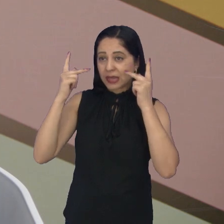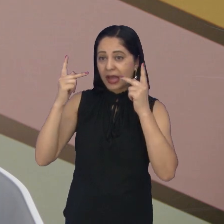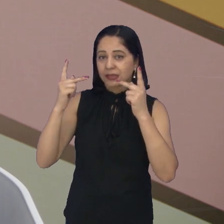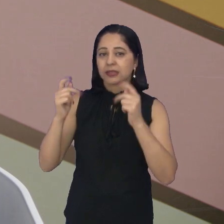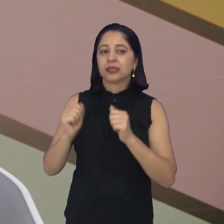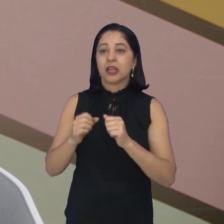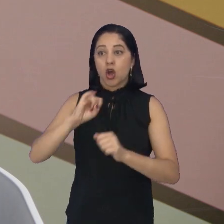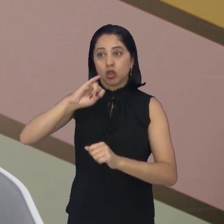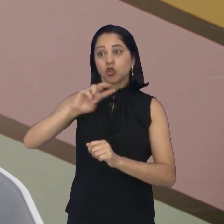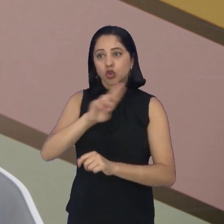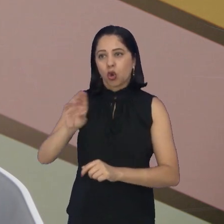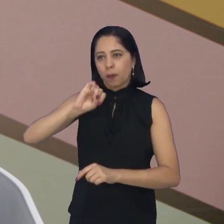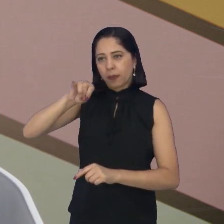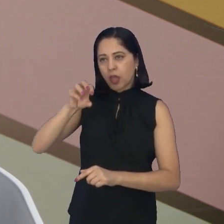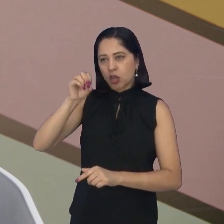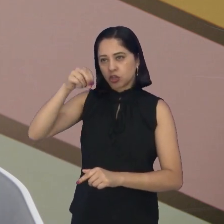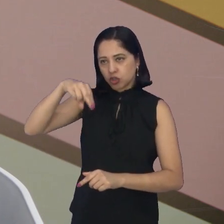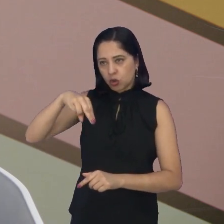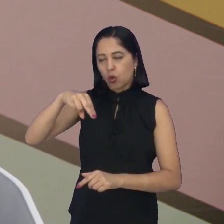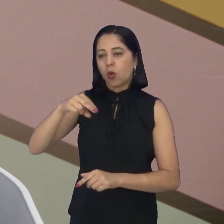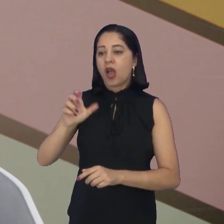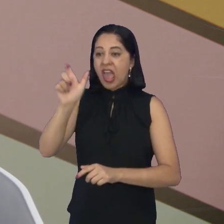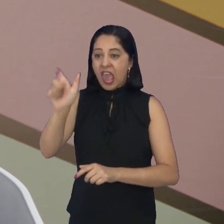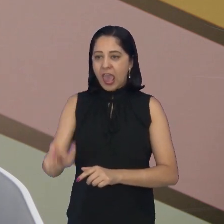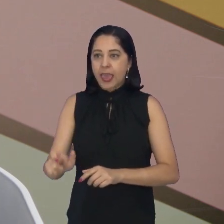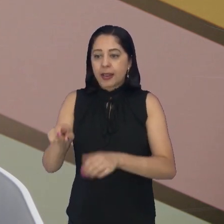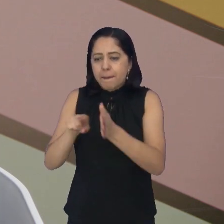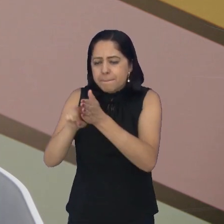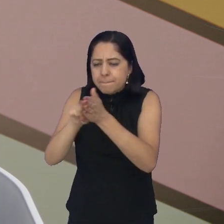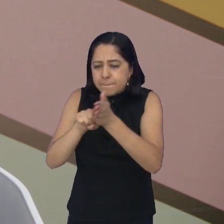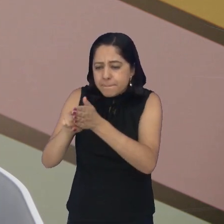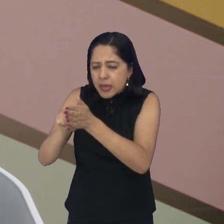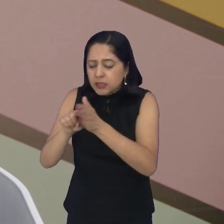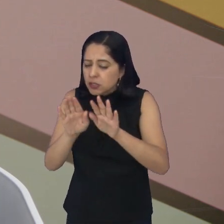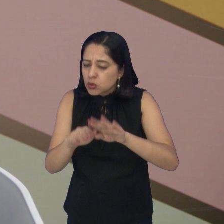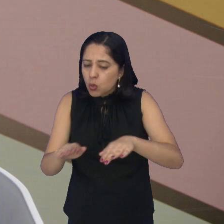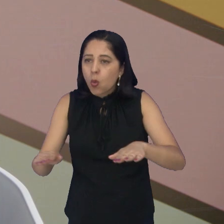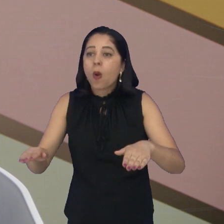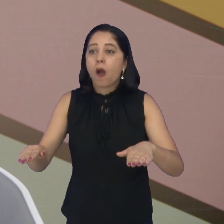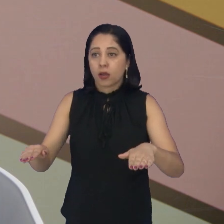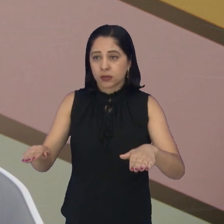o relacionamento deles com a mãe perto e com a mãe longe. E o tanto que esse